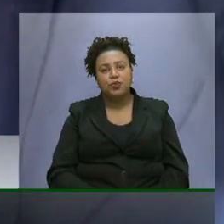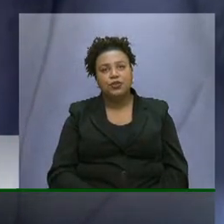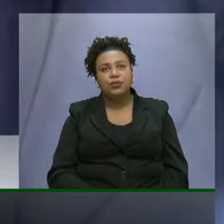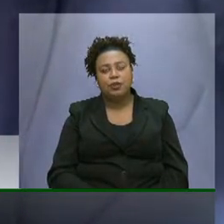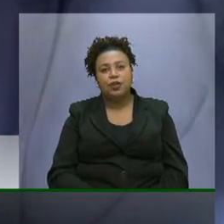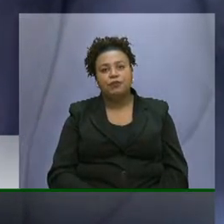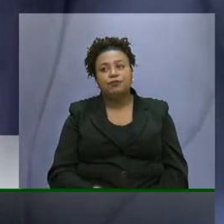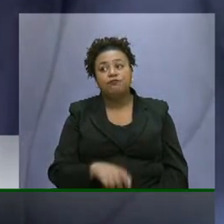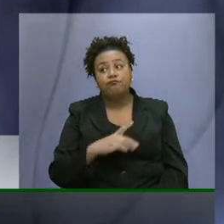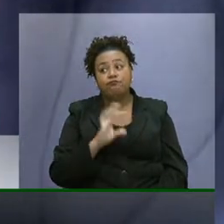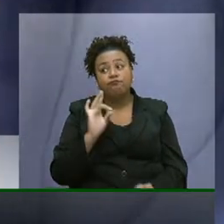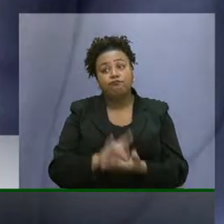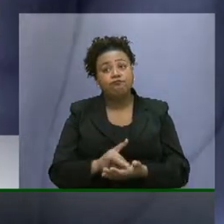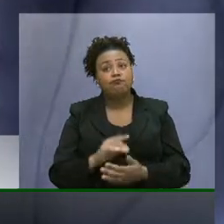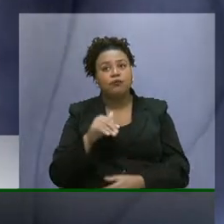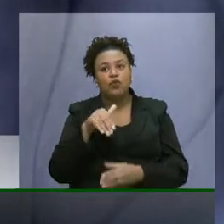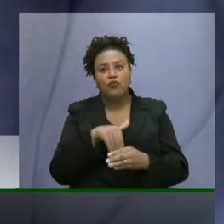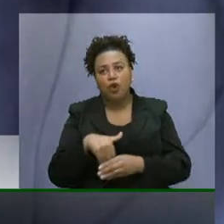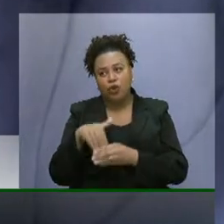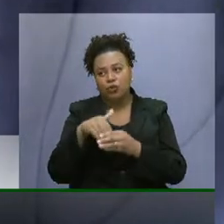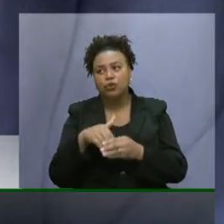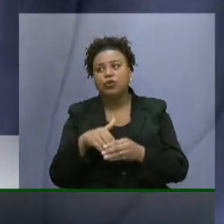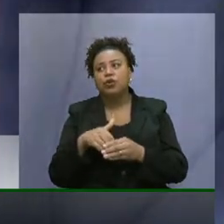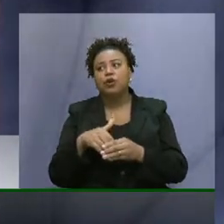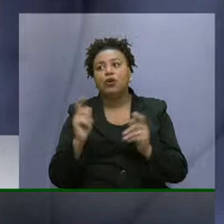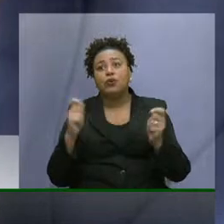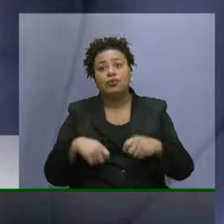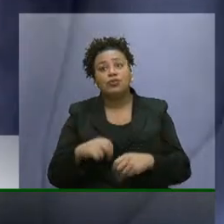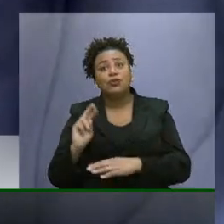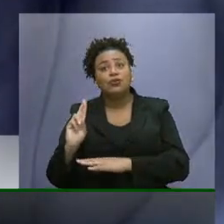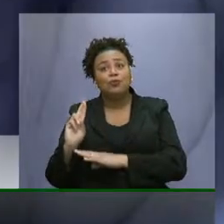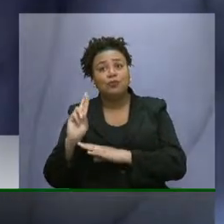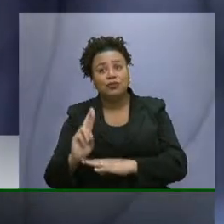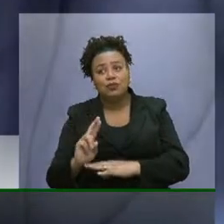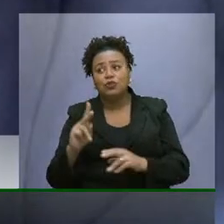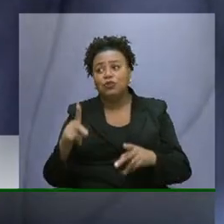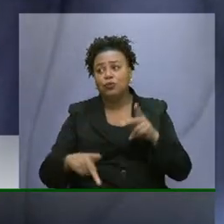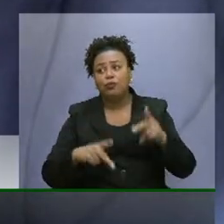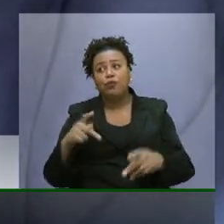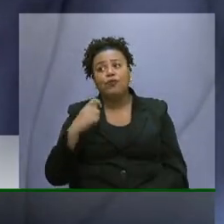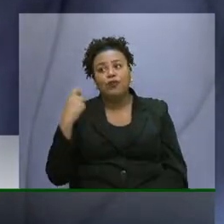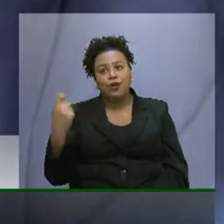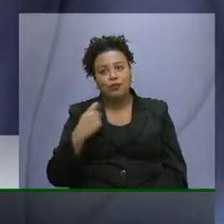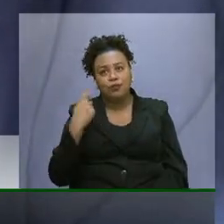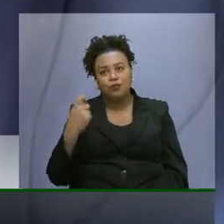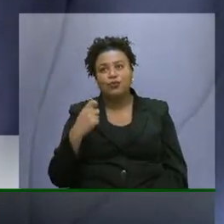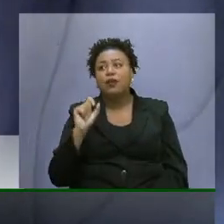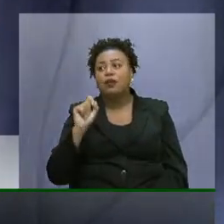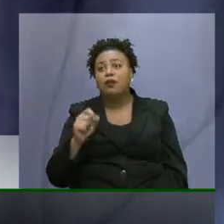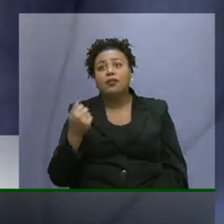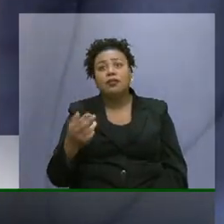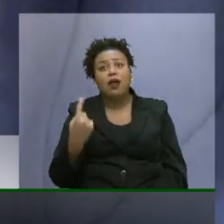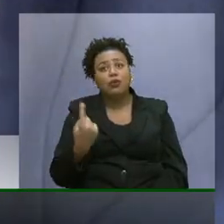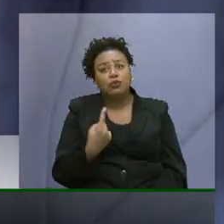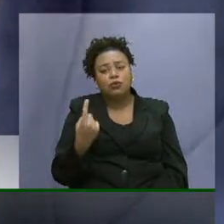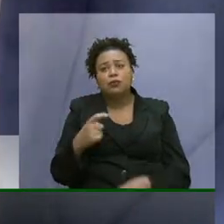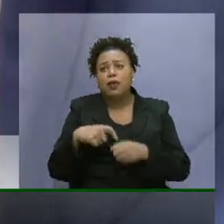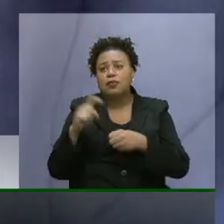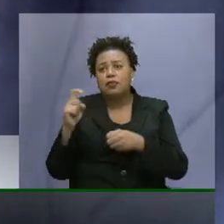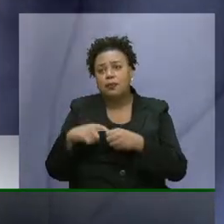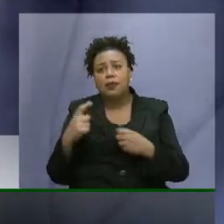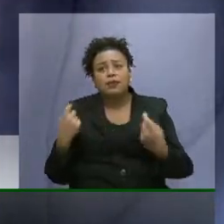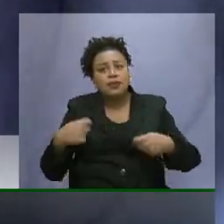de realmente fazer valer o seu voto, a sua condição de representante do povo gaúcho, de dar autonomia e a